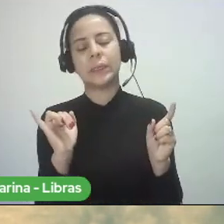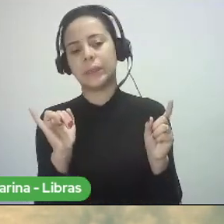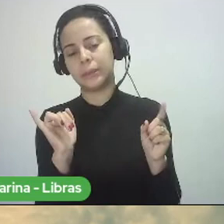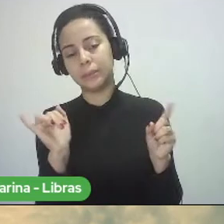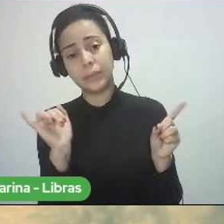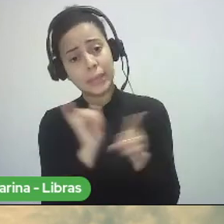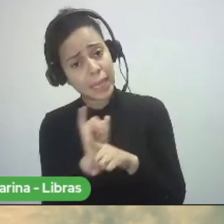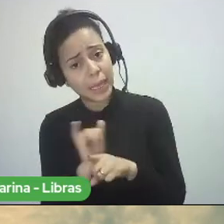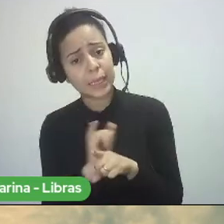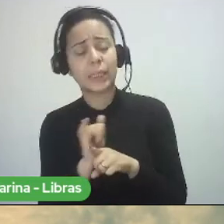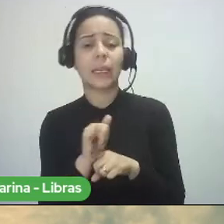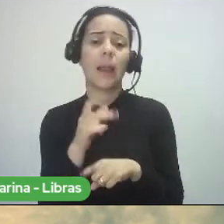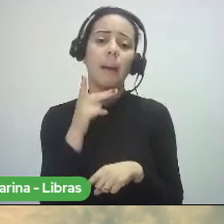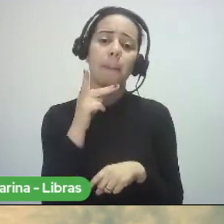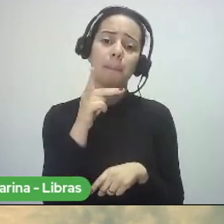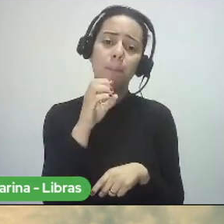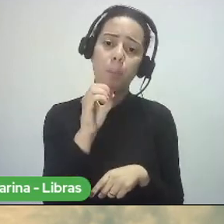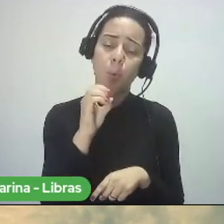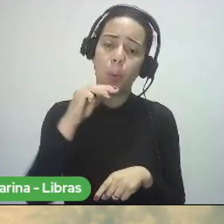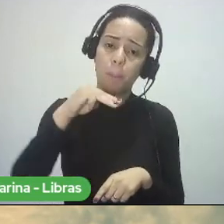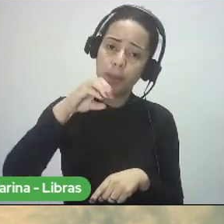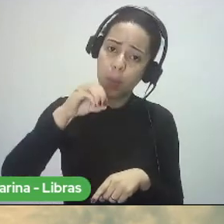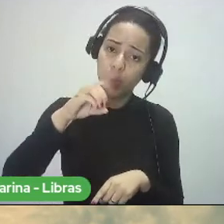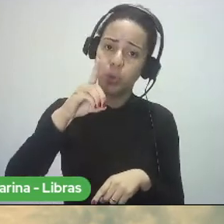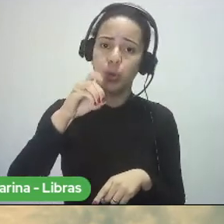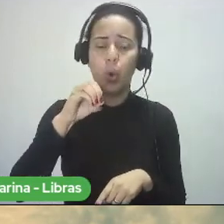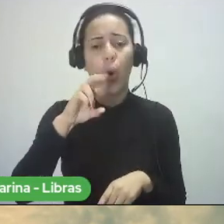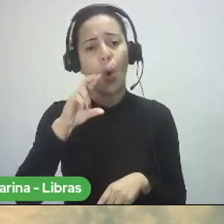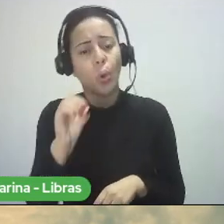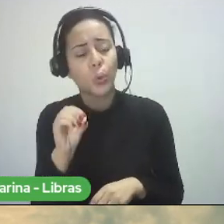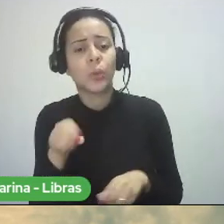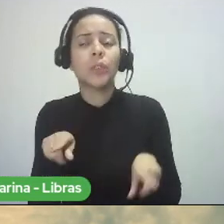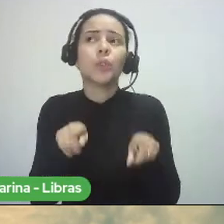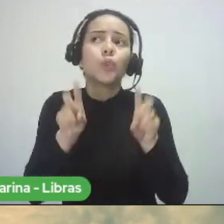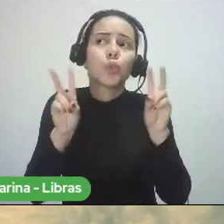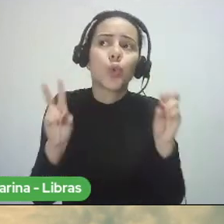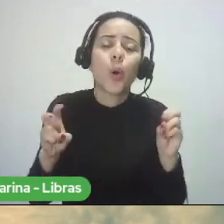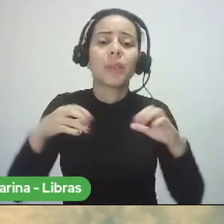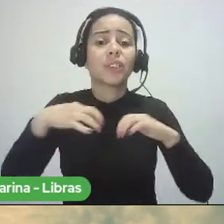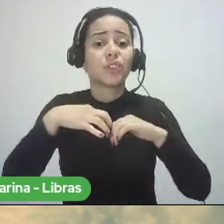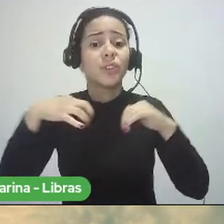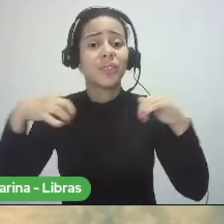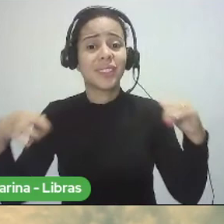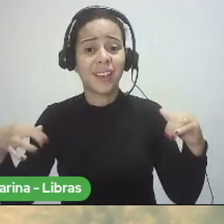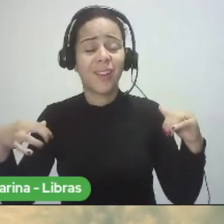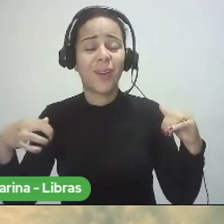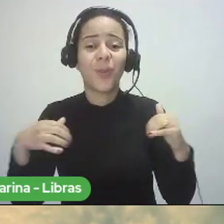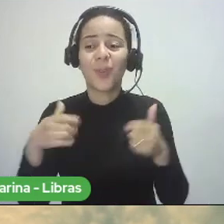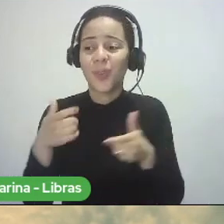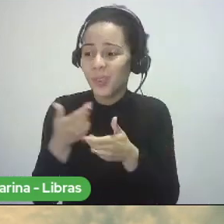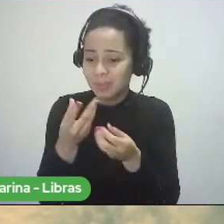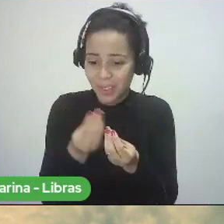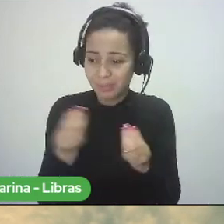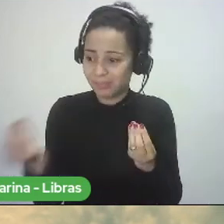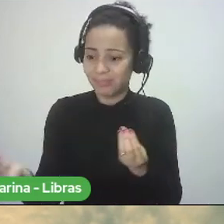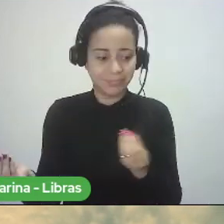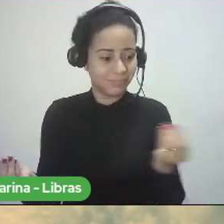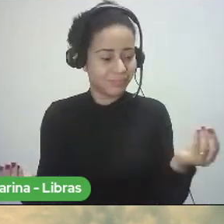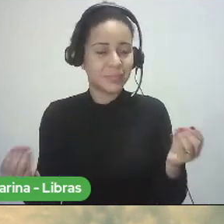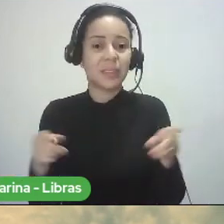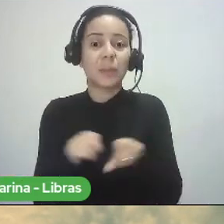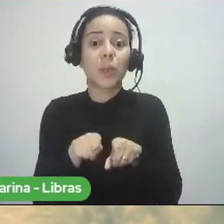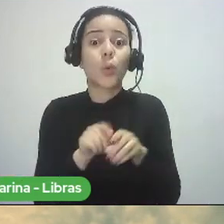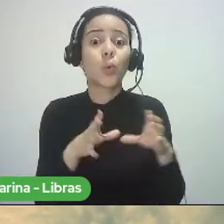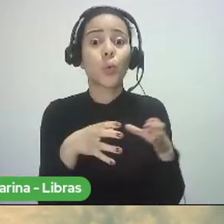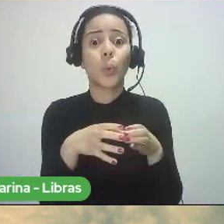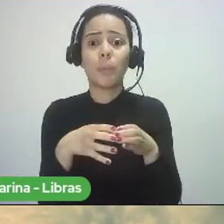gente fala de dividir para conquistar, a gente fala de dividir em grupos menores, tudo isso, né, para que a